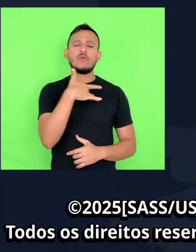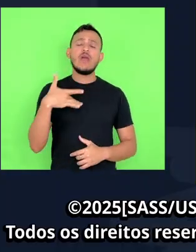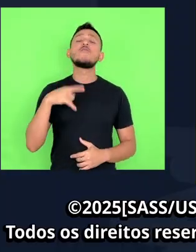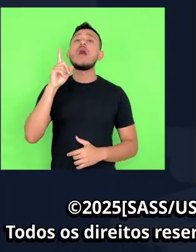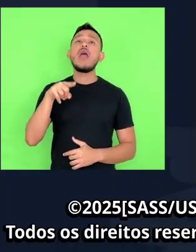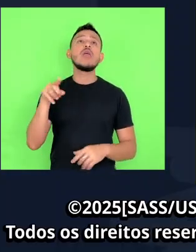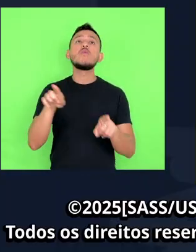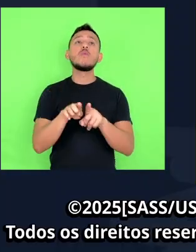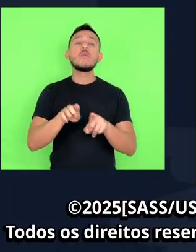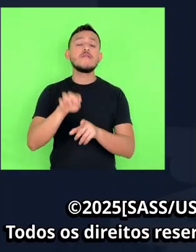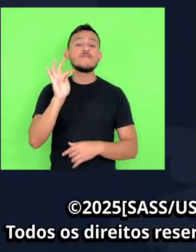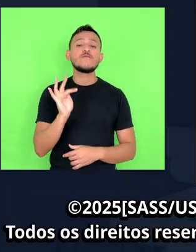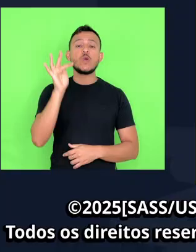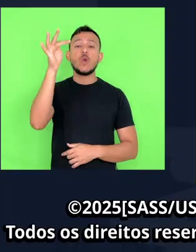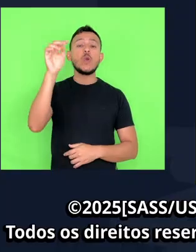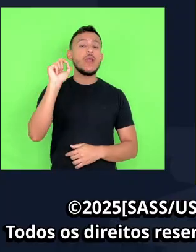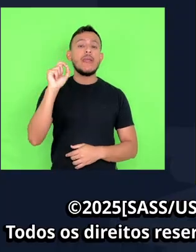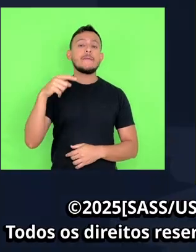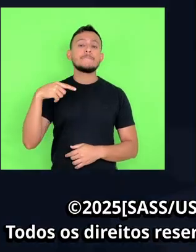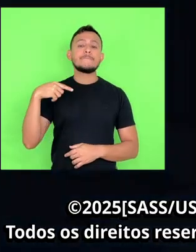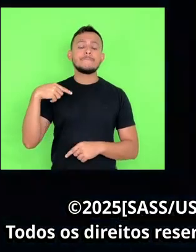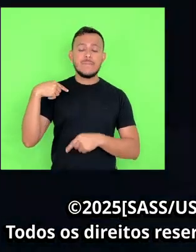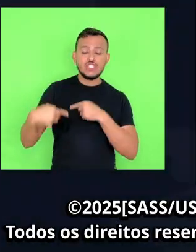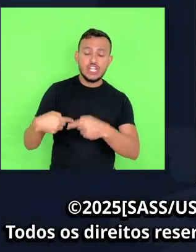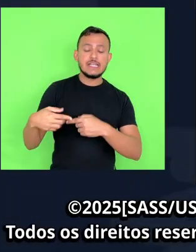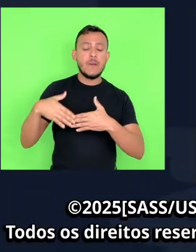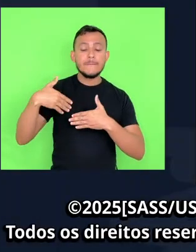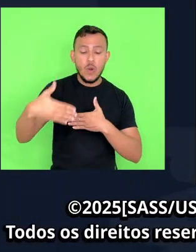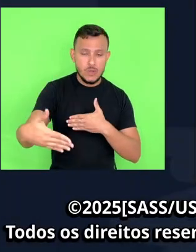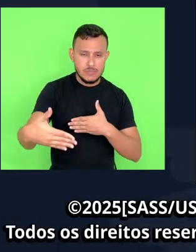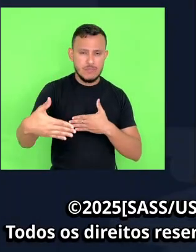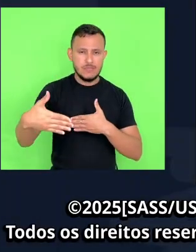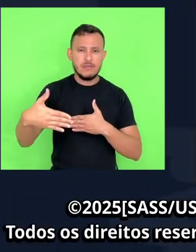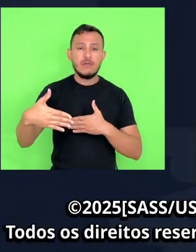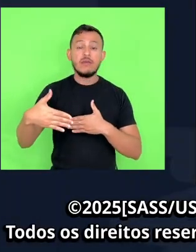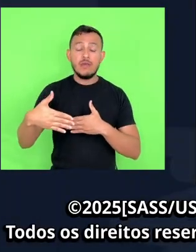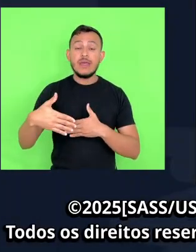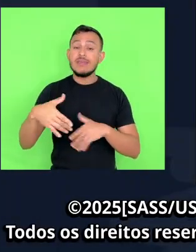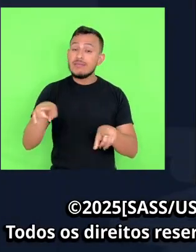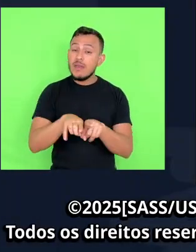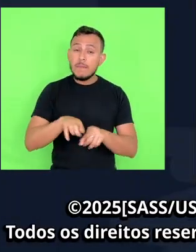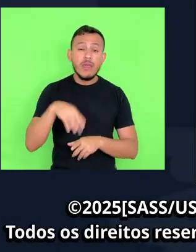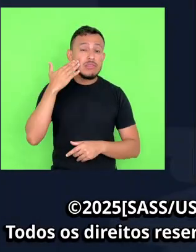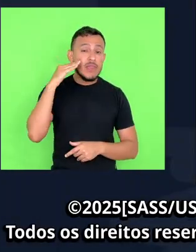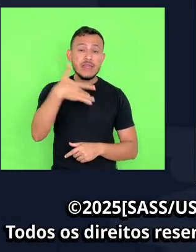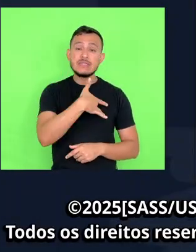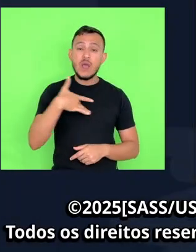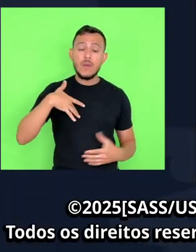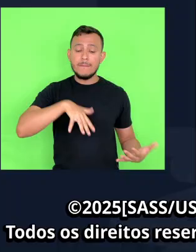é um futuro para as próximas gerações. Compreender a saúde planetária,